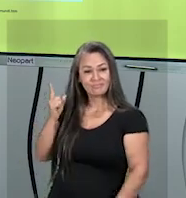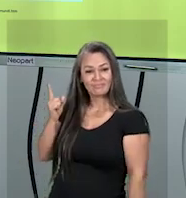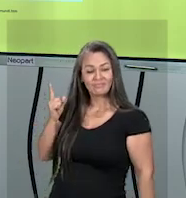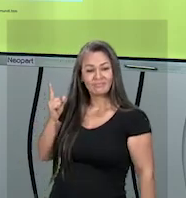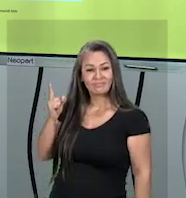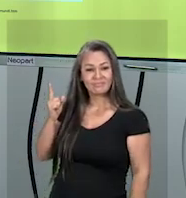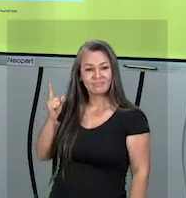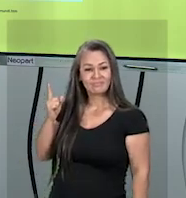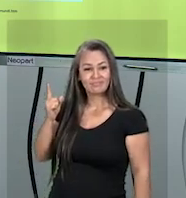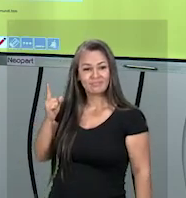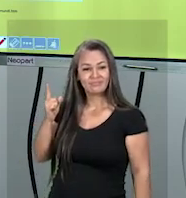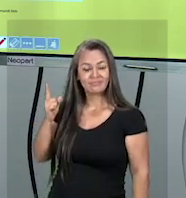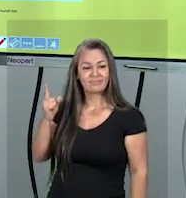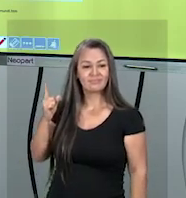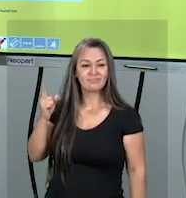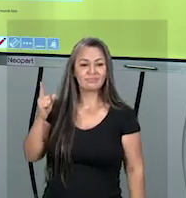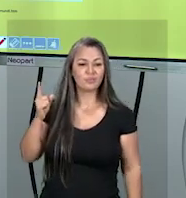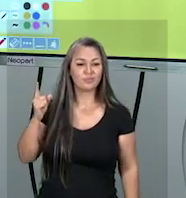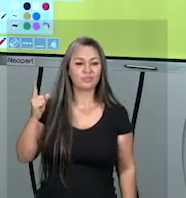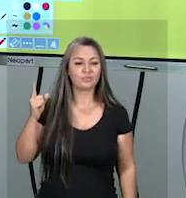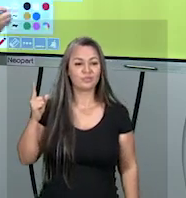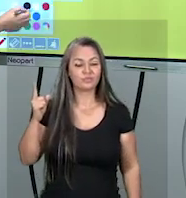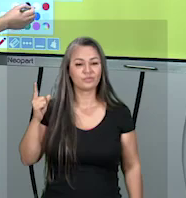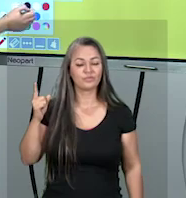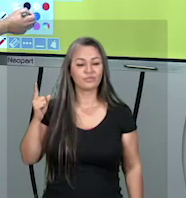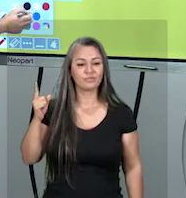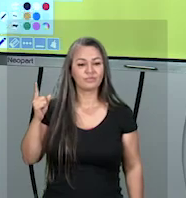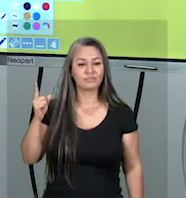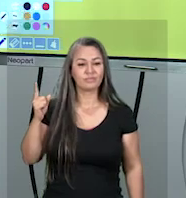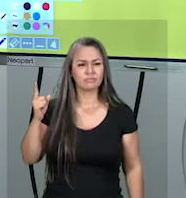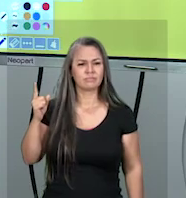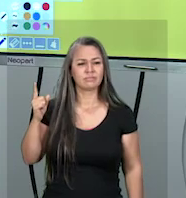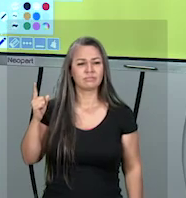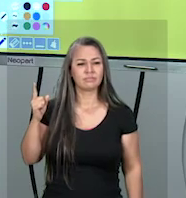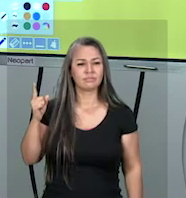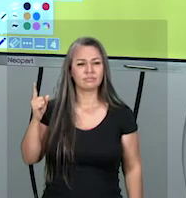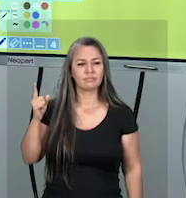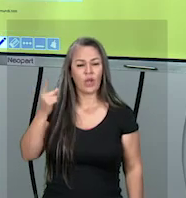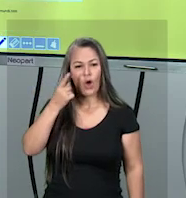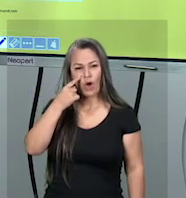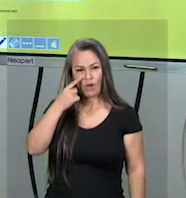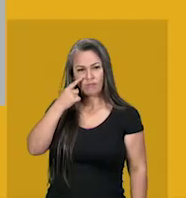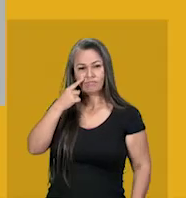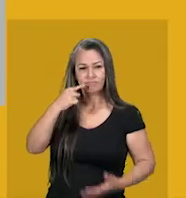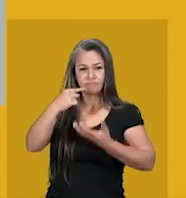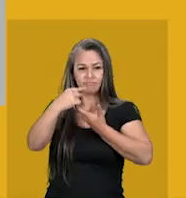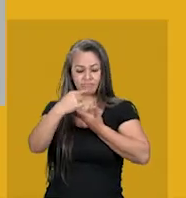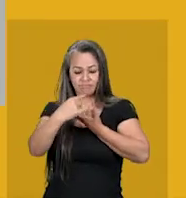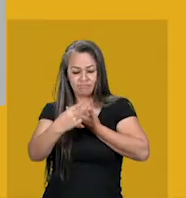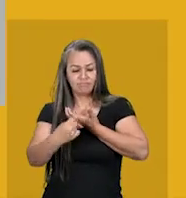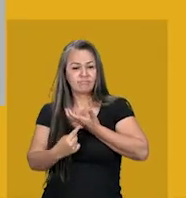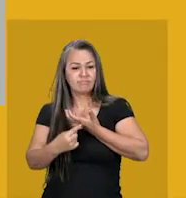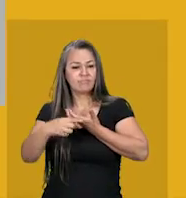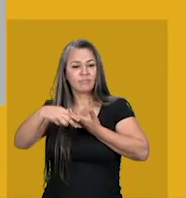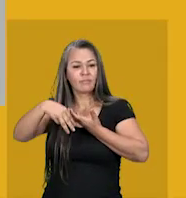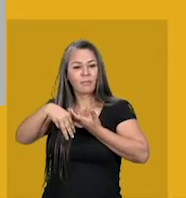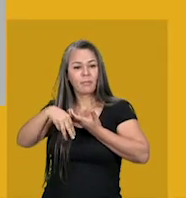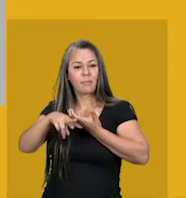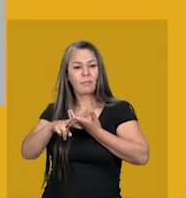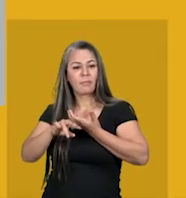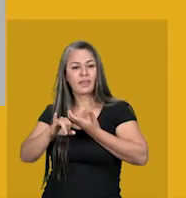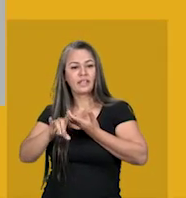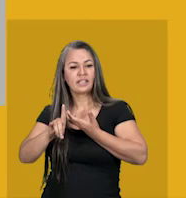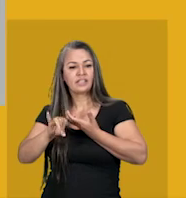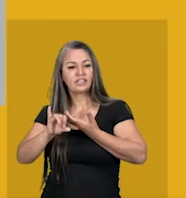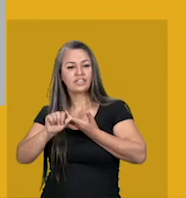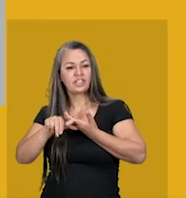localização geográfica? Vamos lá? Então, aqui eu tenho o meridiano, aqui eu tenho a